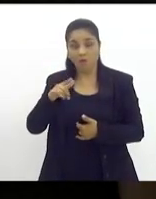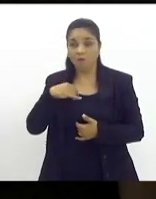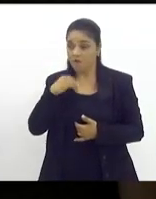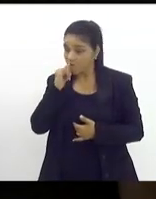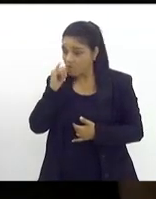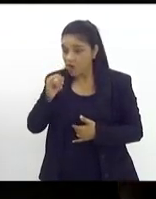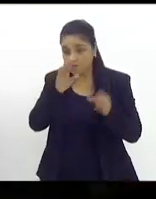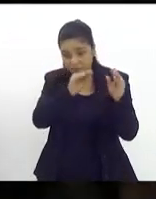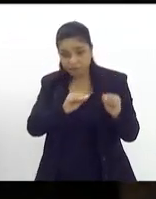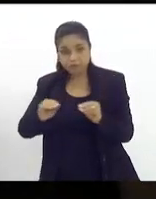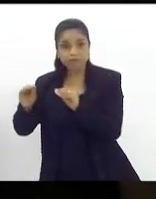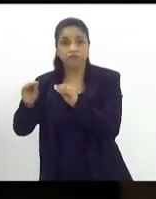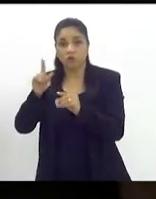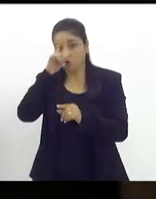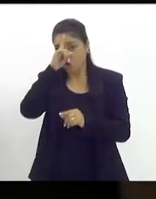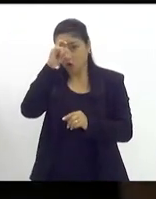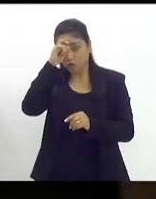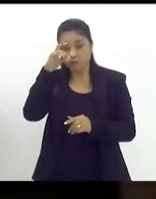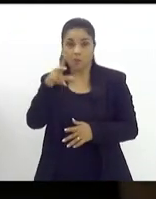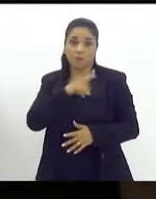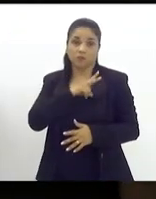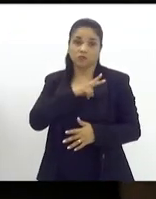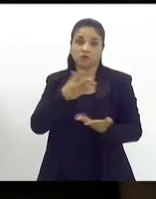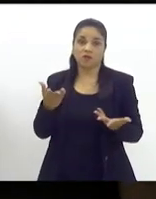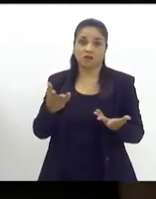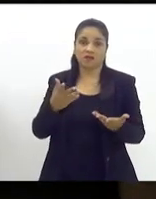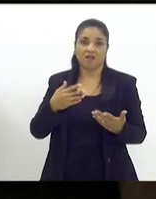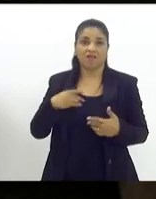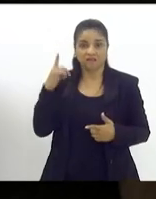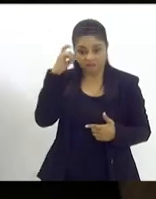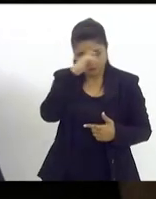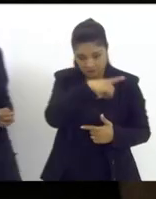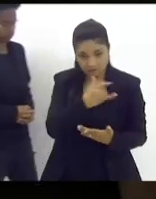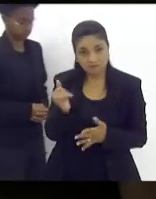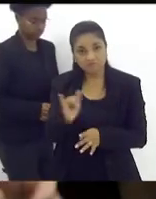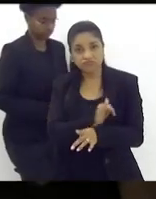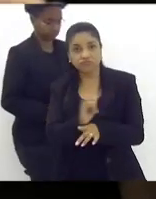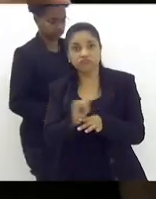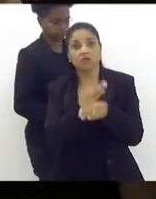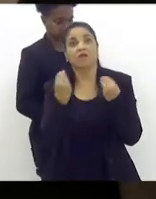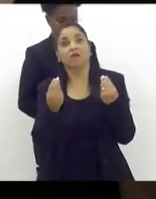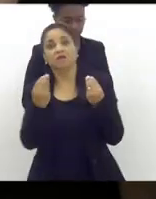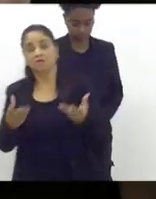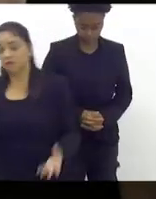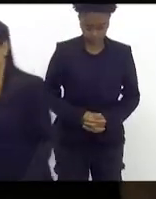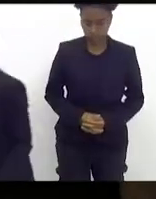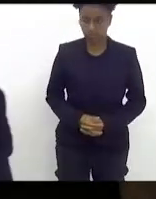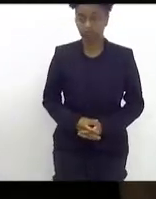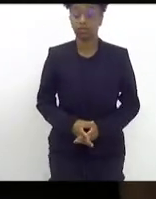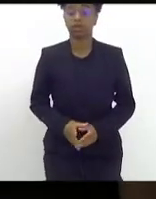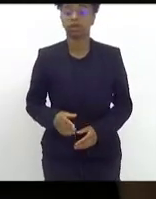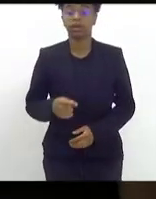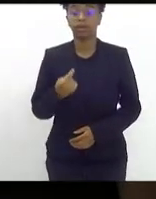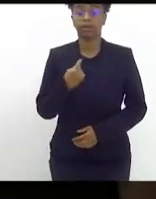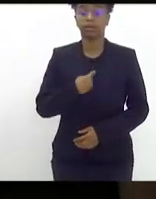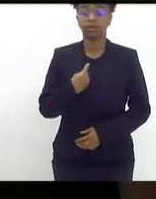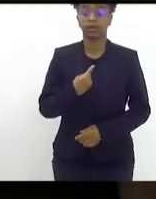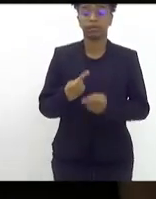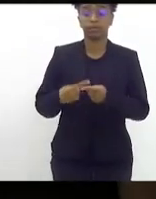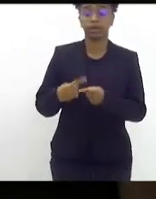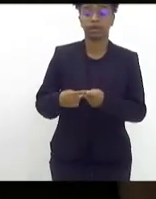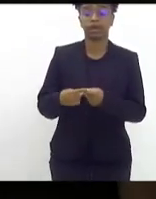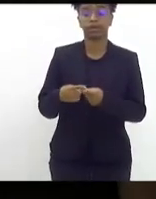É um negócio do arco da velha. O jeitinho foi eu falar com o hospital no